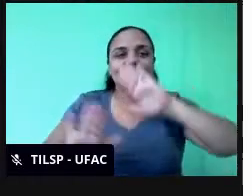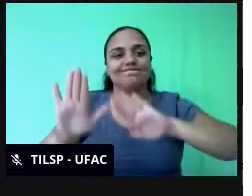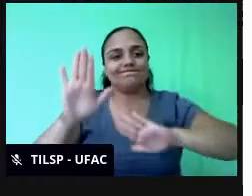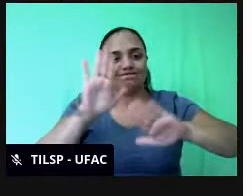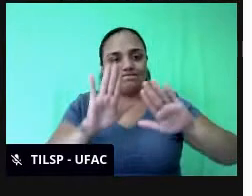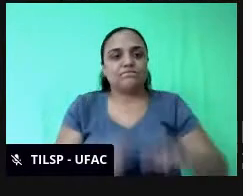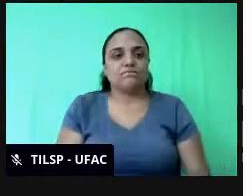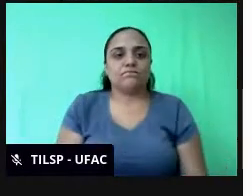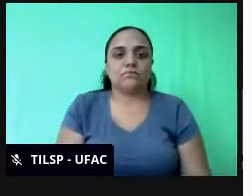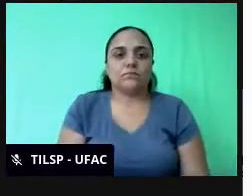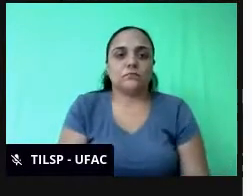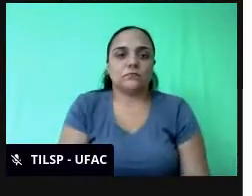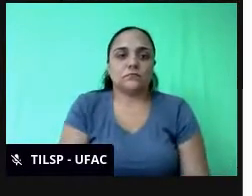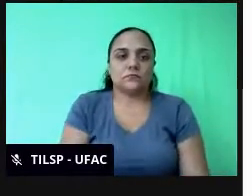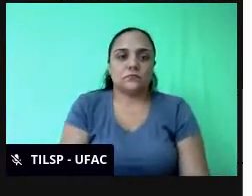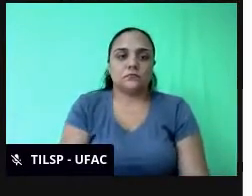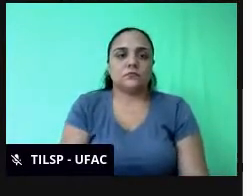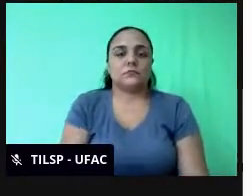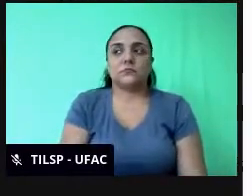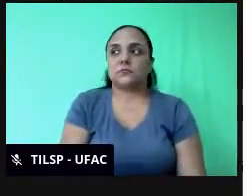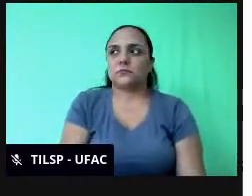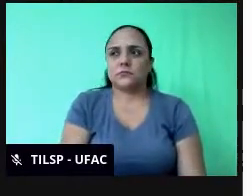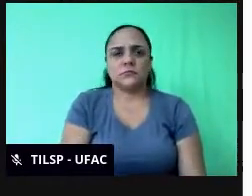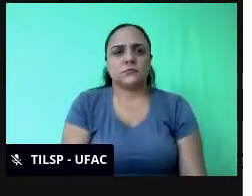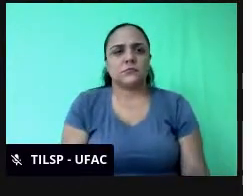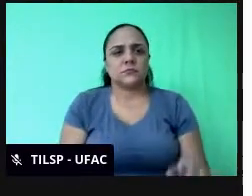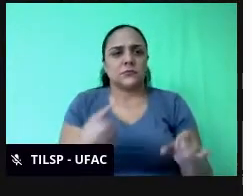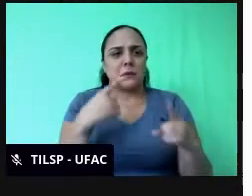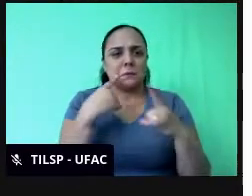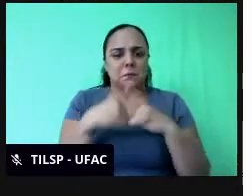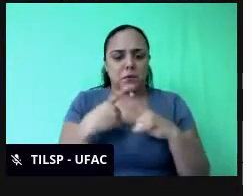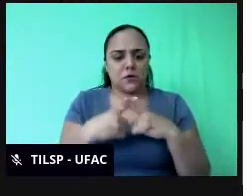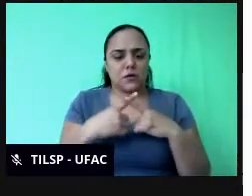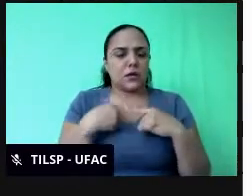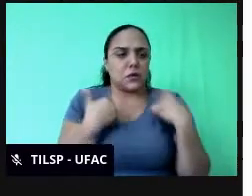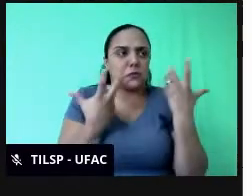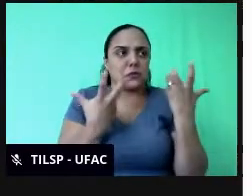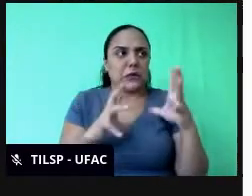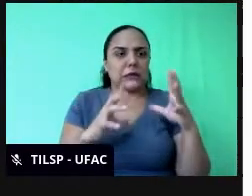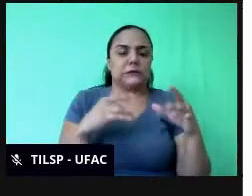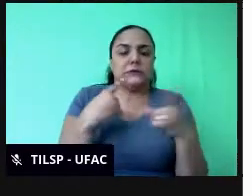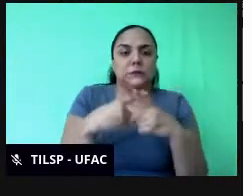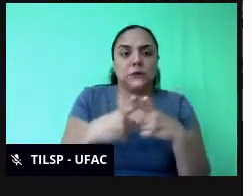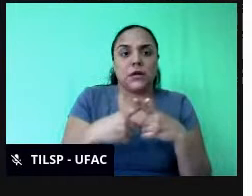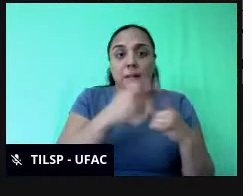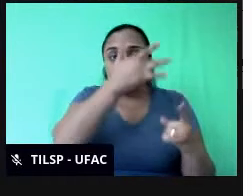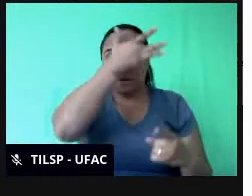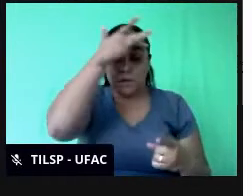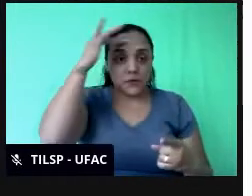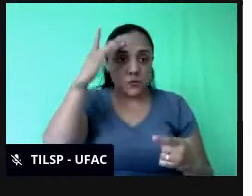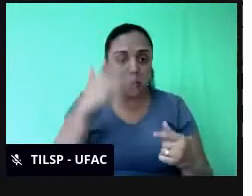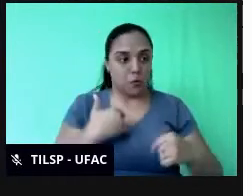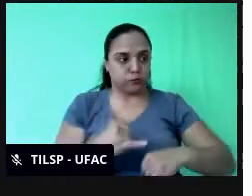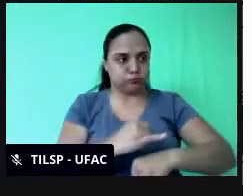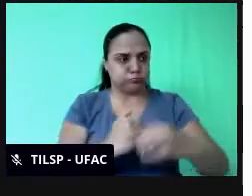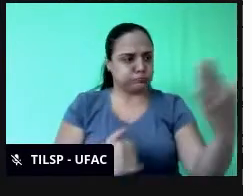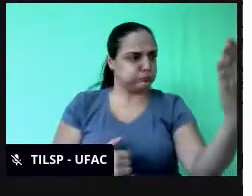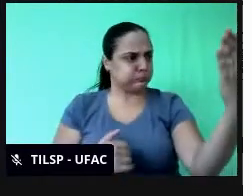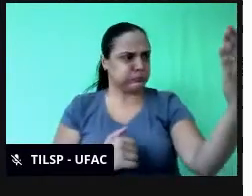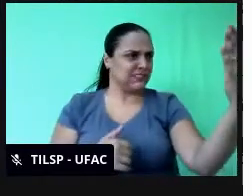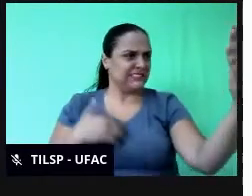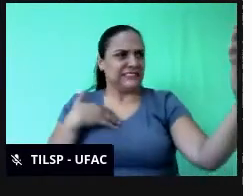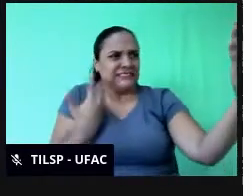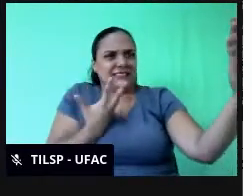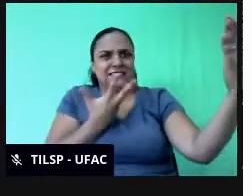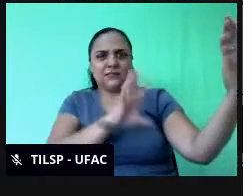para o atleta, principalmente a não adaptação aos treinos. Por quê, gente? A gordura, ela não é só uma fonte